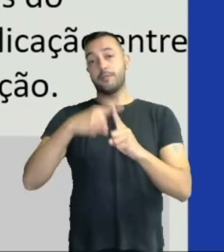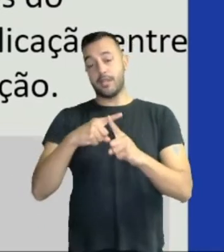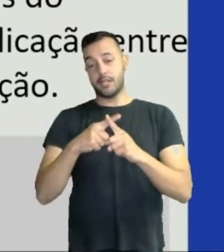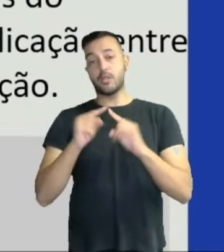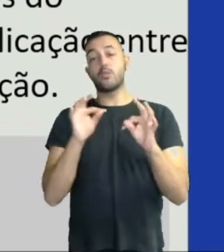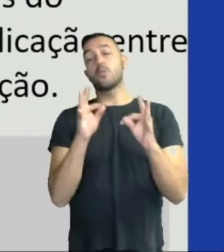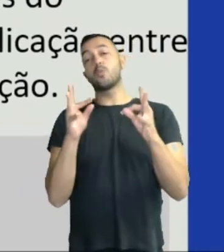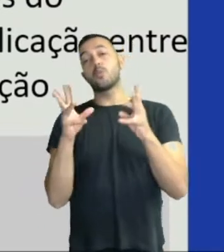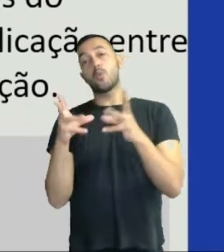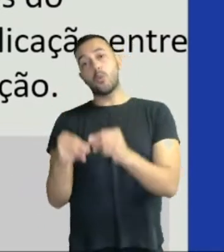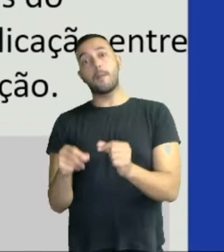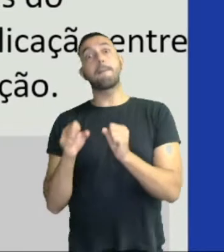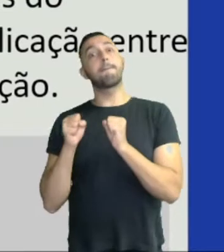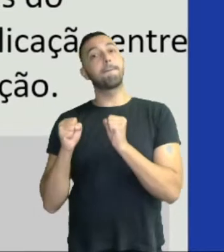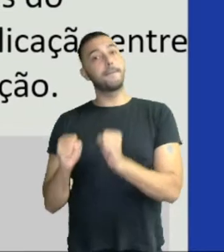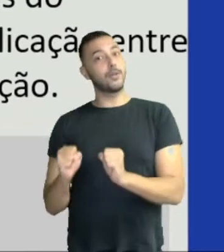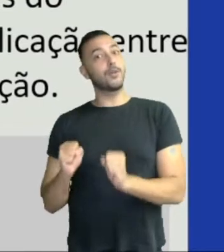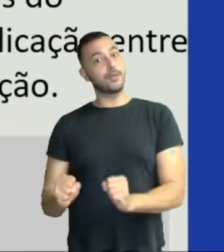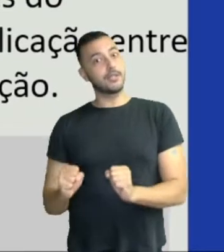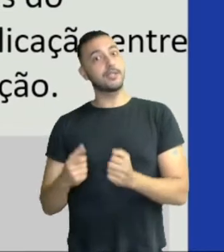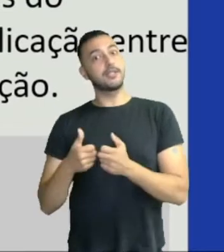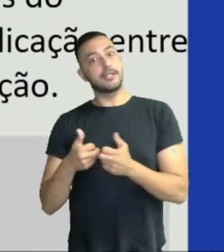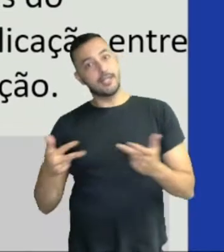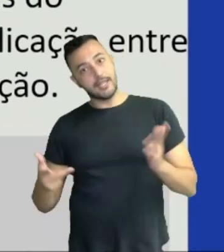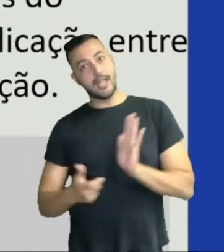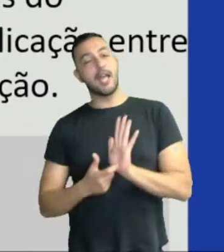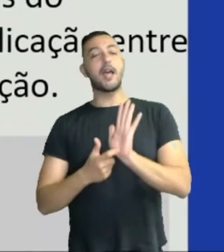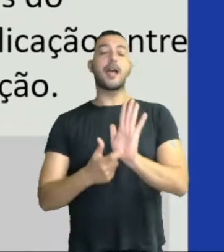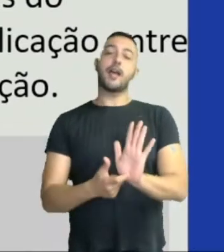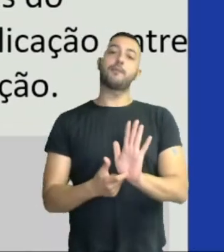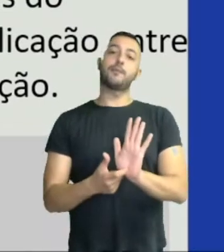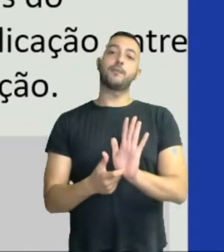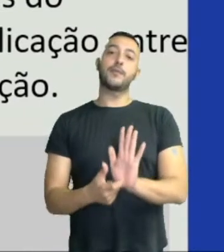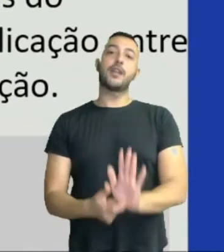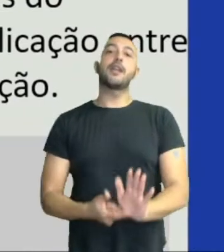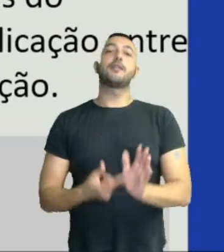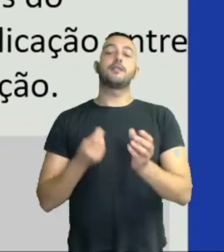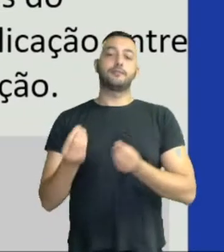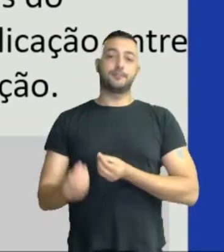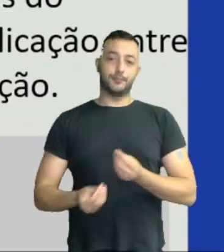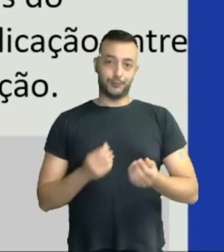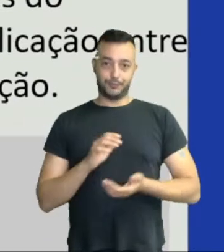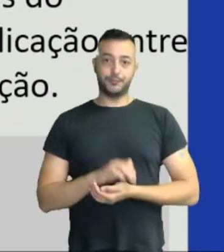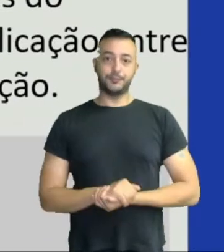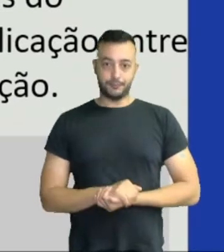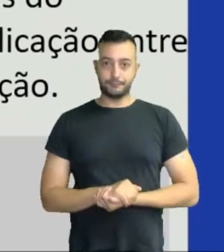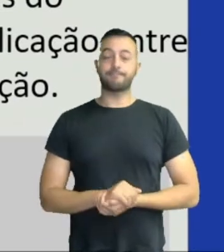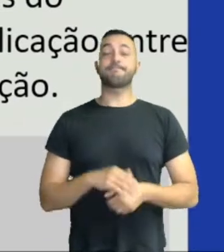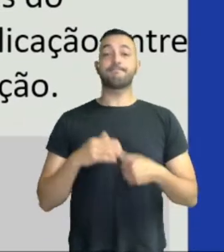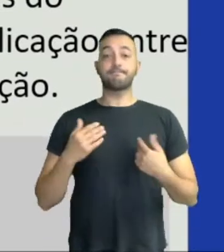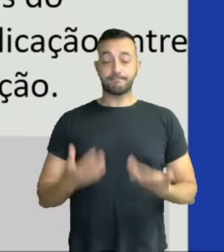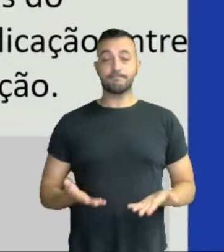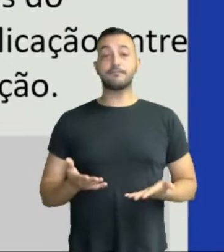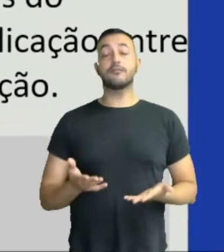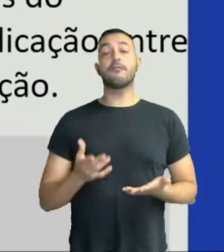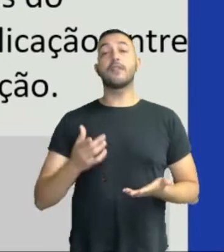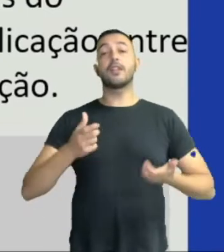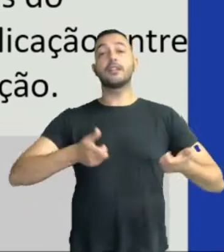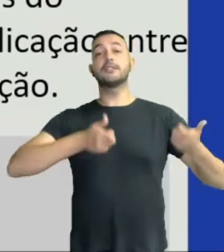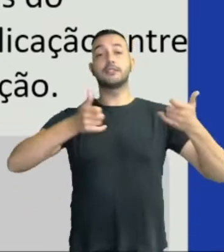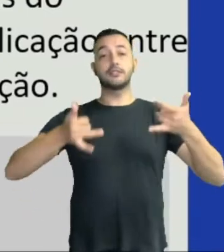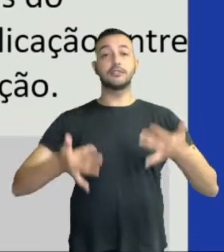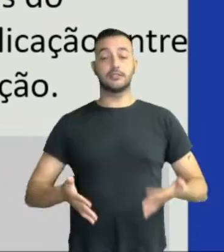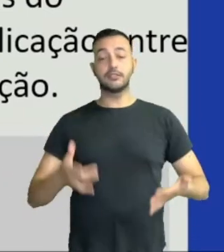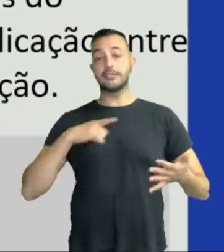entre todas as possibilidades possíveis apresentadas na situação. Pois bem, né? Como diz